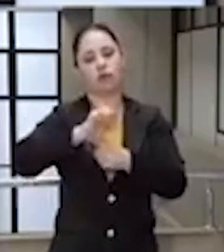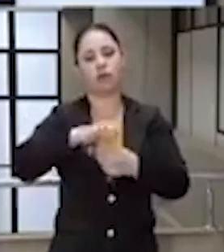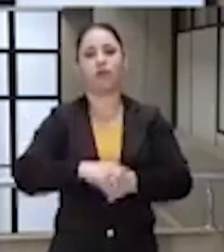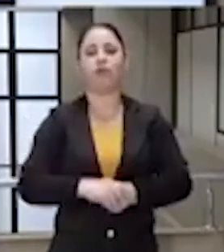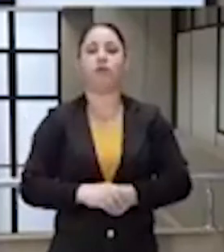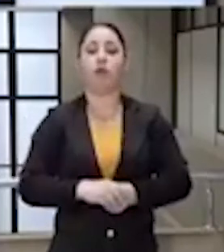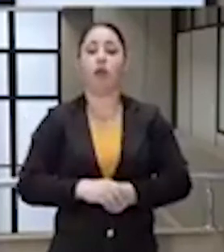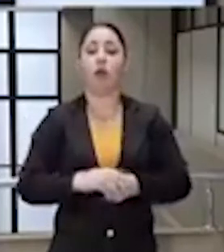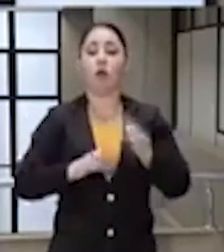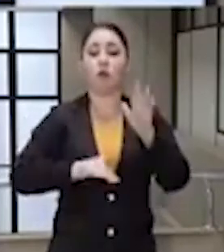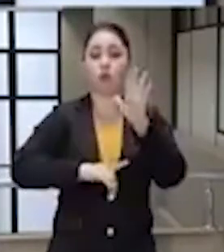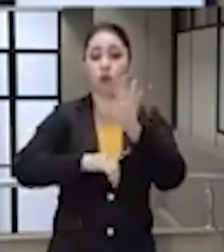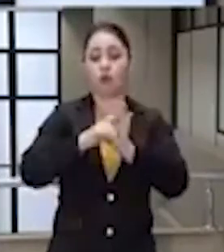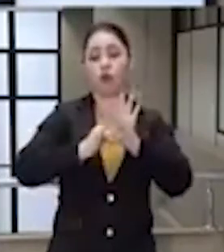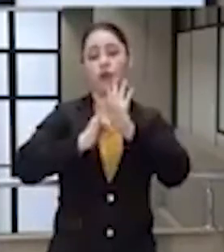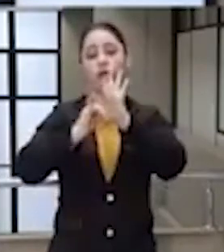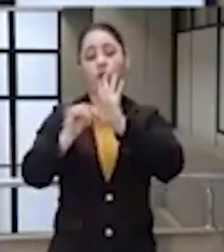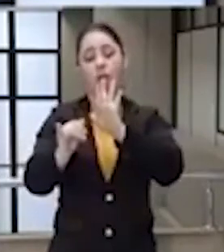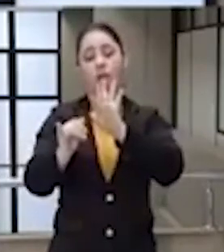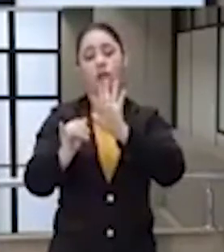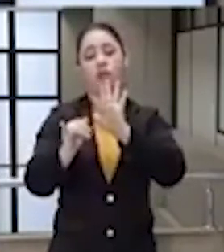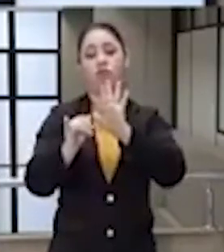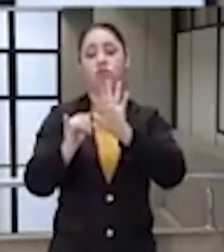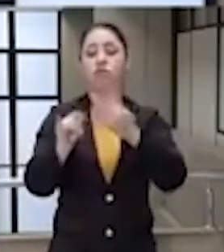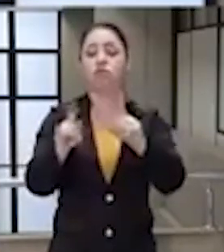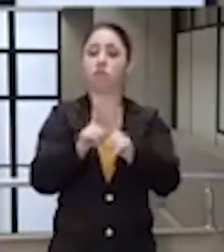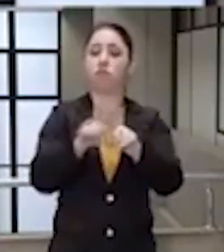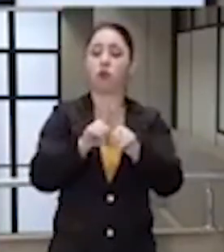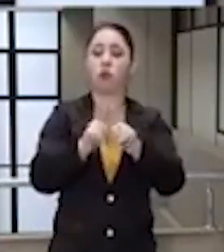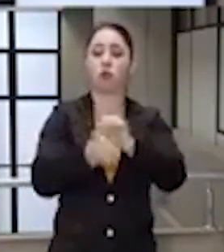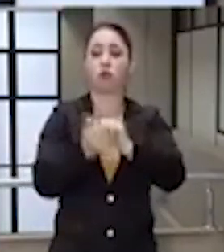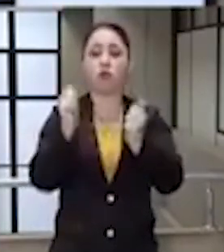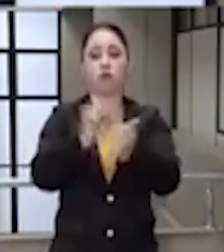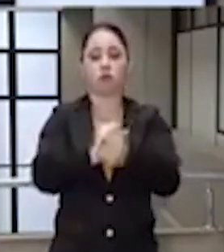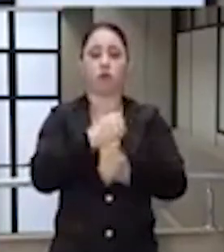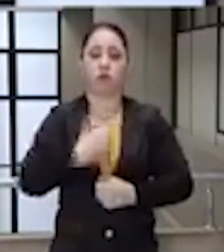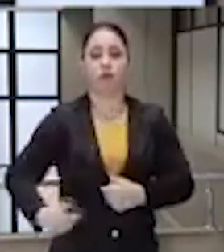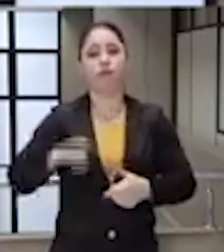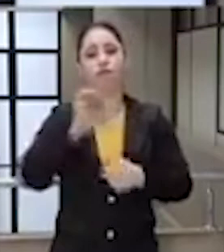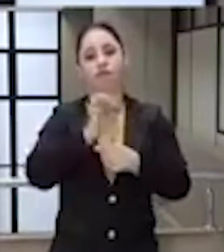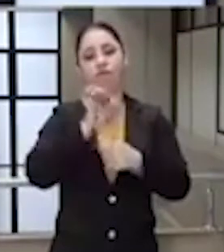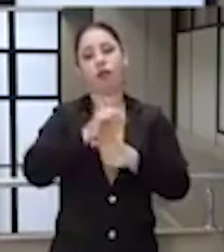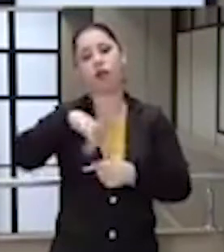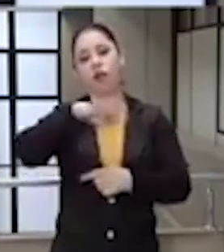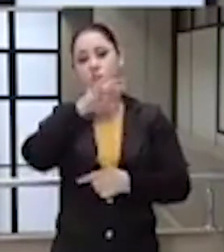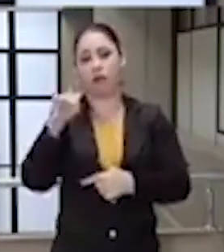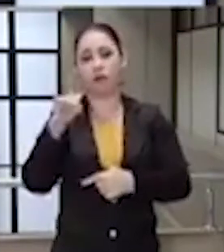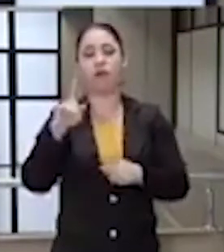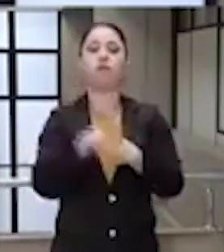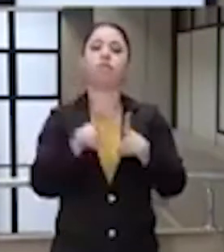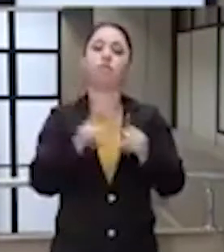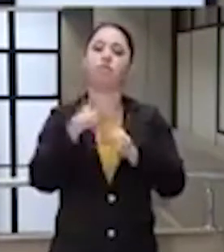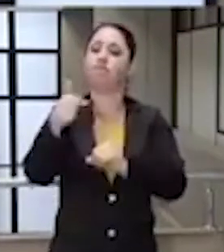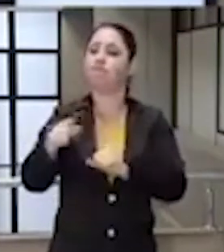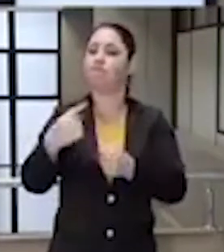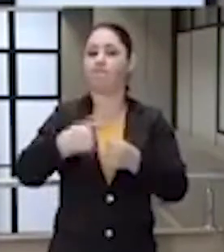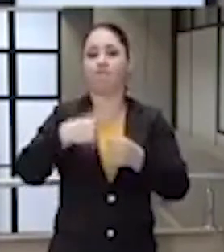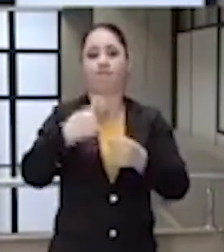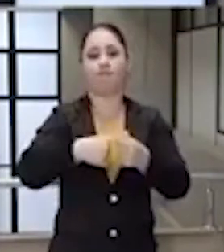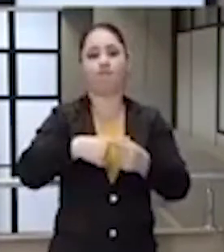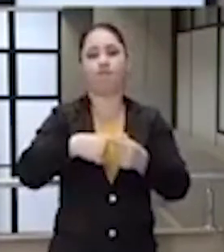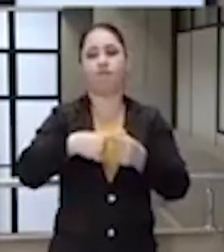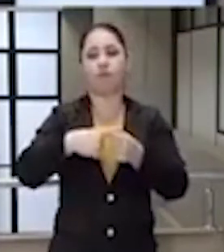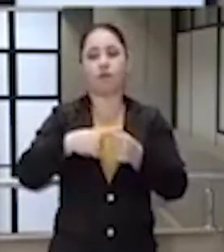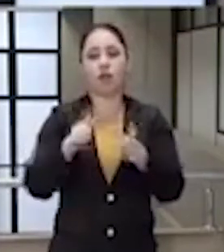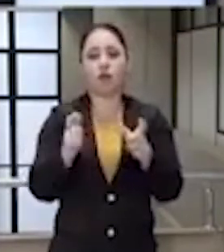dados são atualizados todos os dias por volta das 10h30 da manhã pelo governo estadual. Em Campo Grande e também em outros municípios do